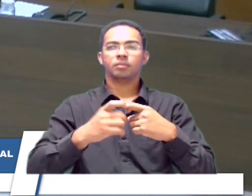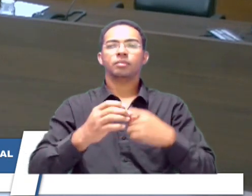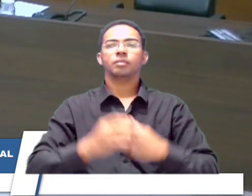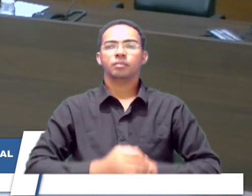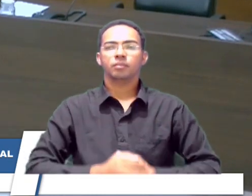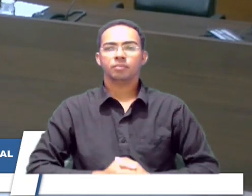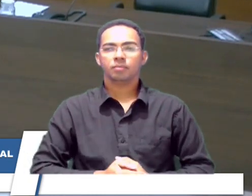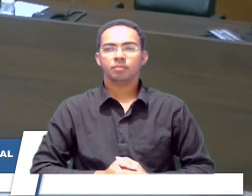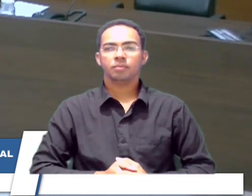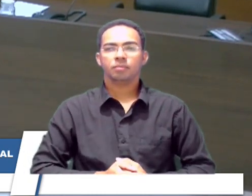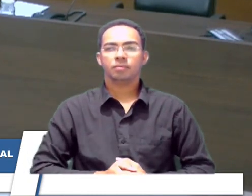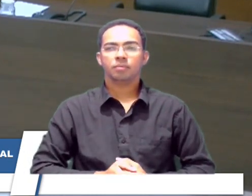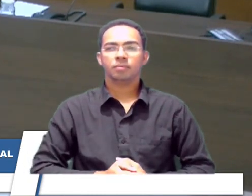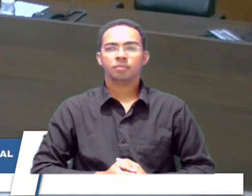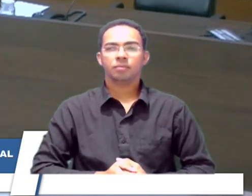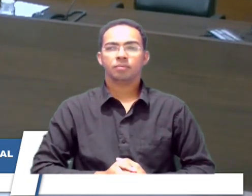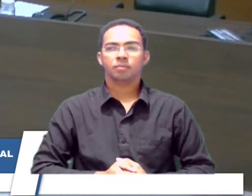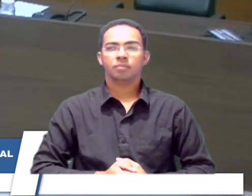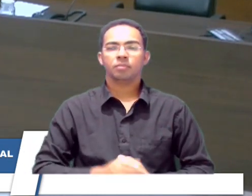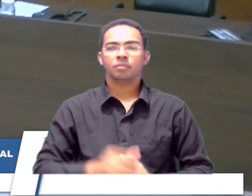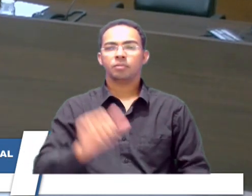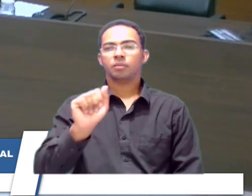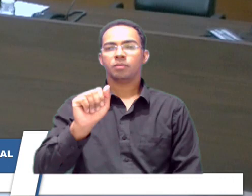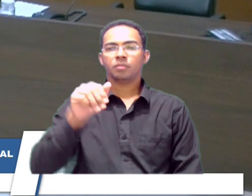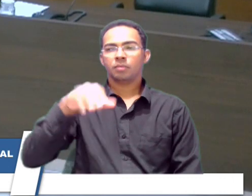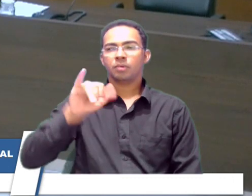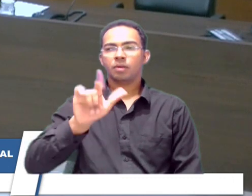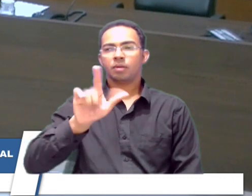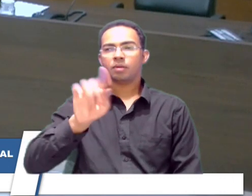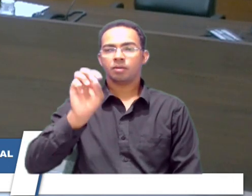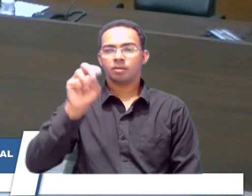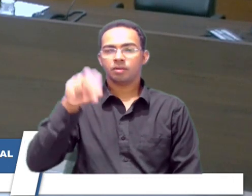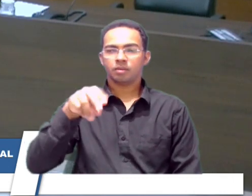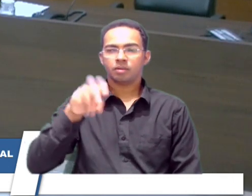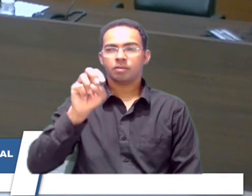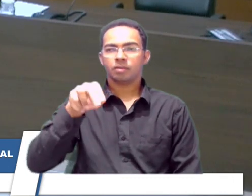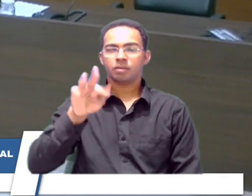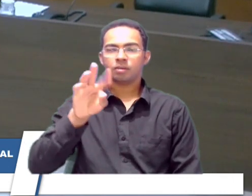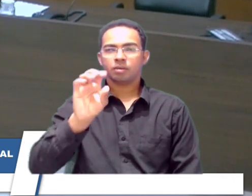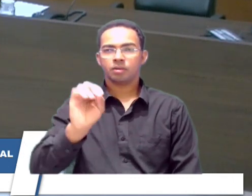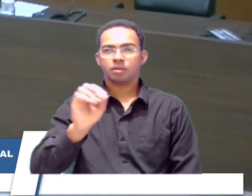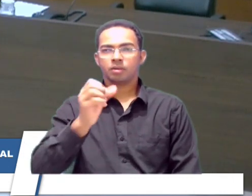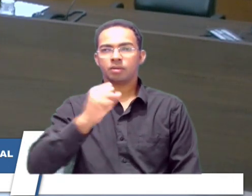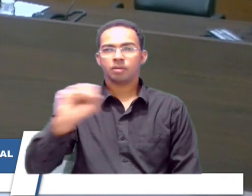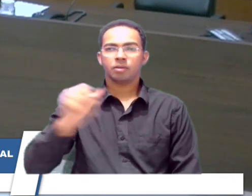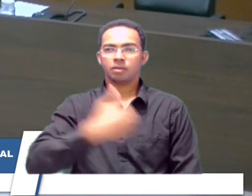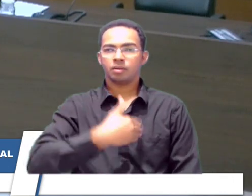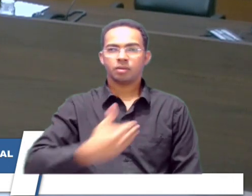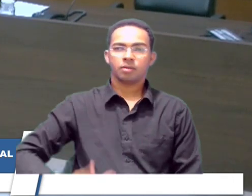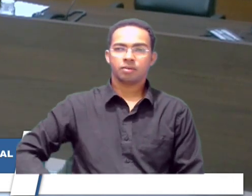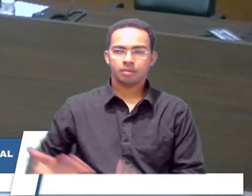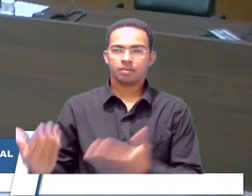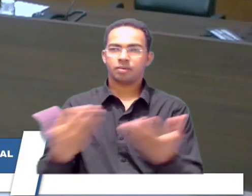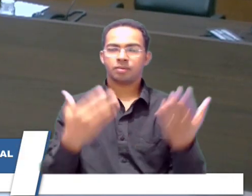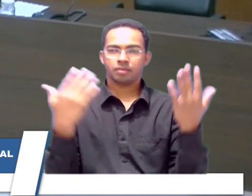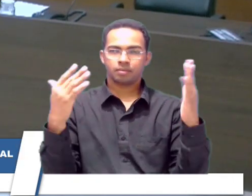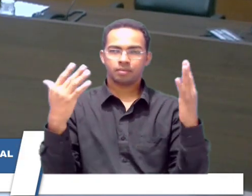doutor Hamilton Neto, da Defensoria Pública, por favor.